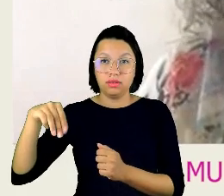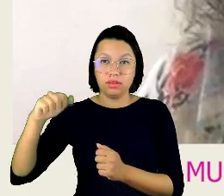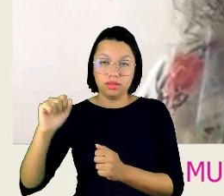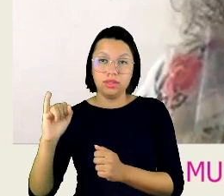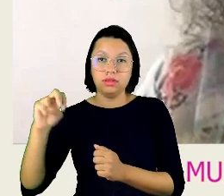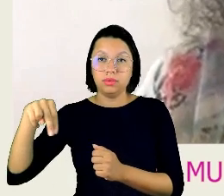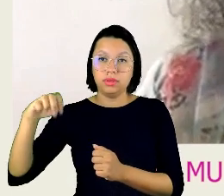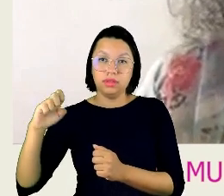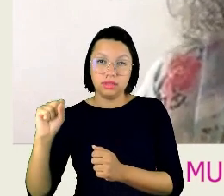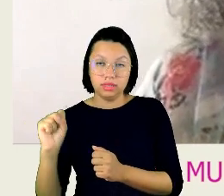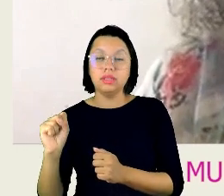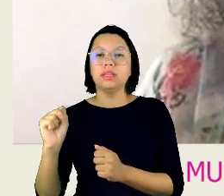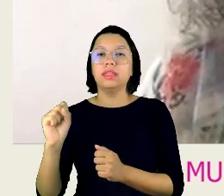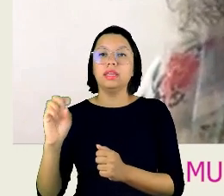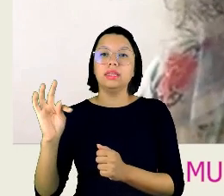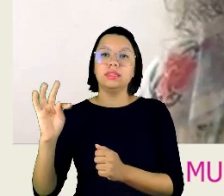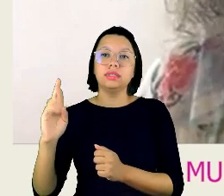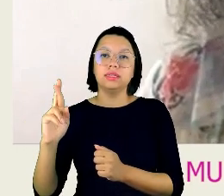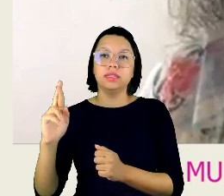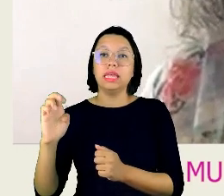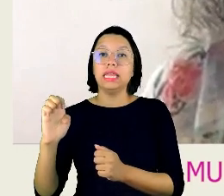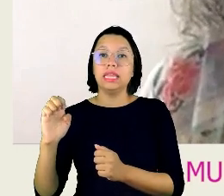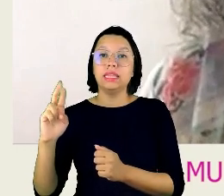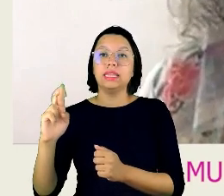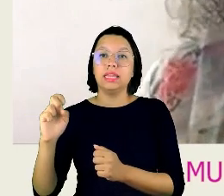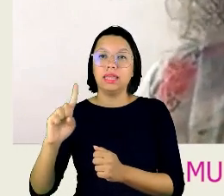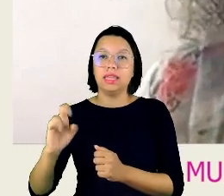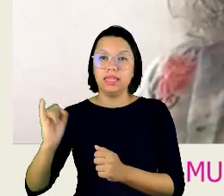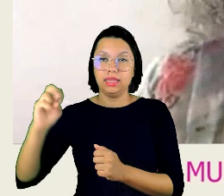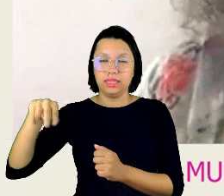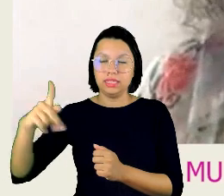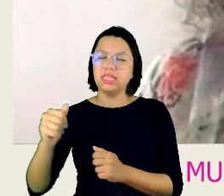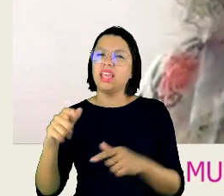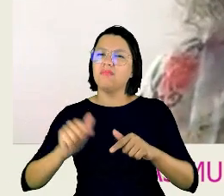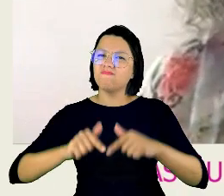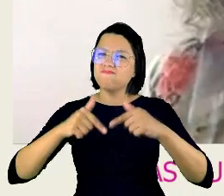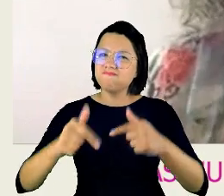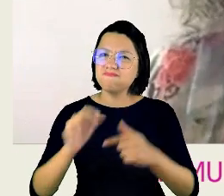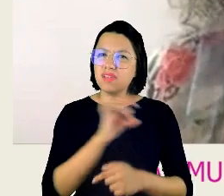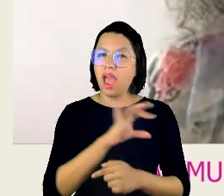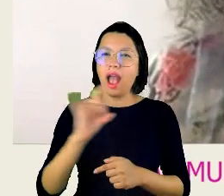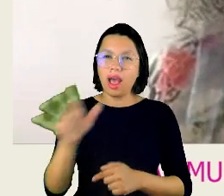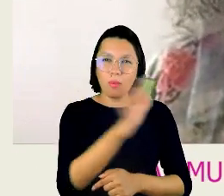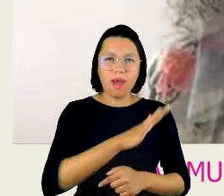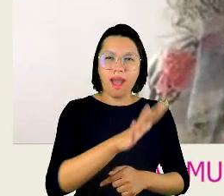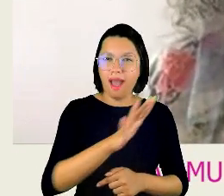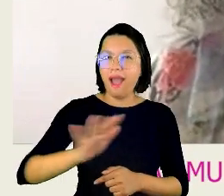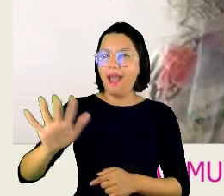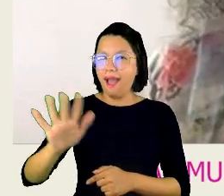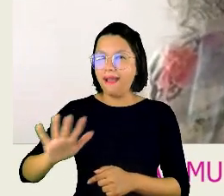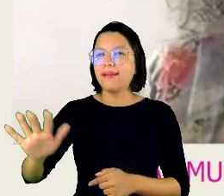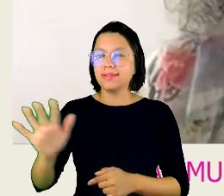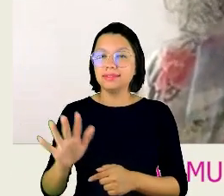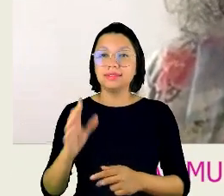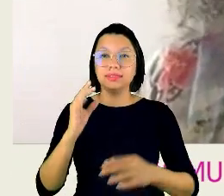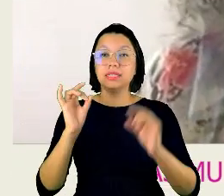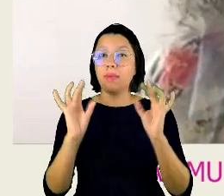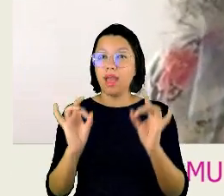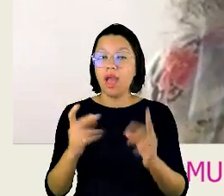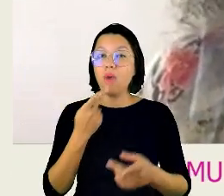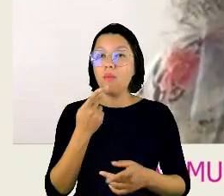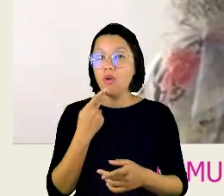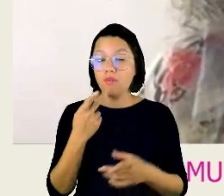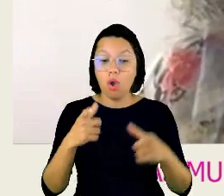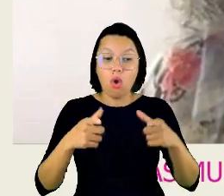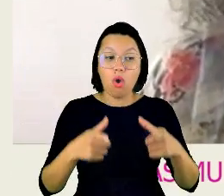doutora Terezinha, essas mulheres potentes que têm aí travado uma luta, cada um em seu campo, mas especialmente eu falo de um